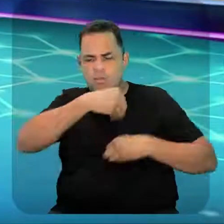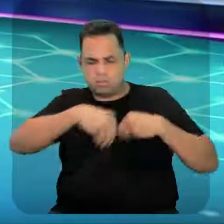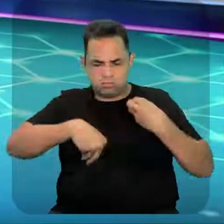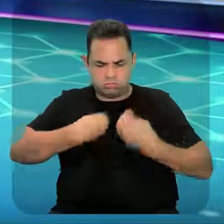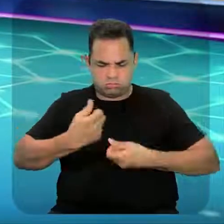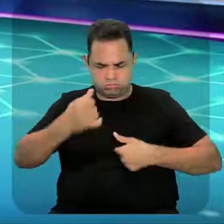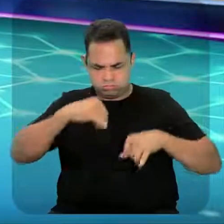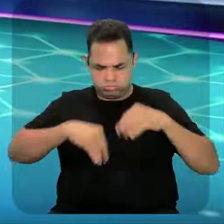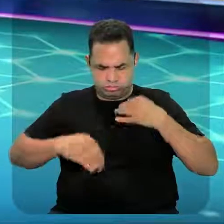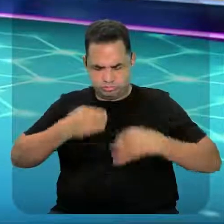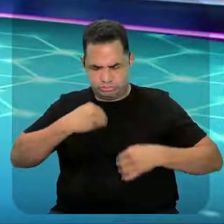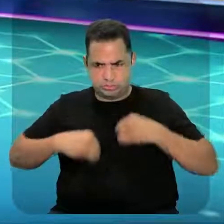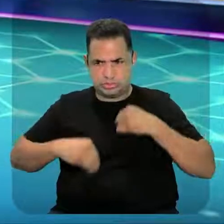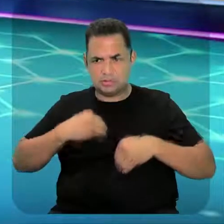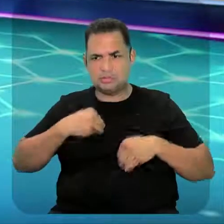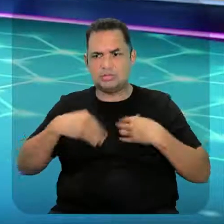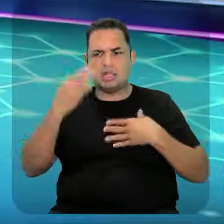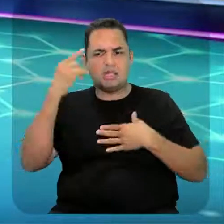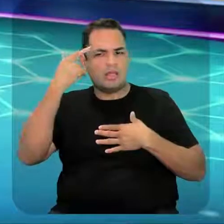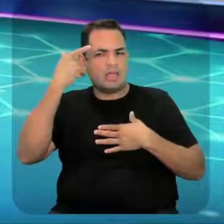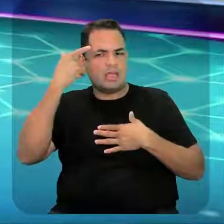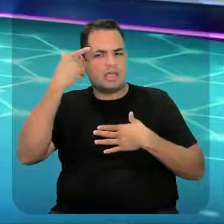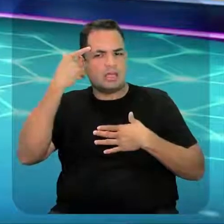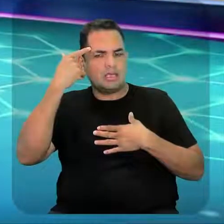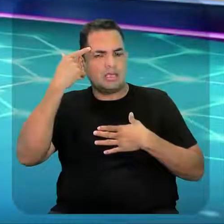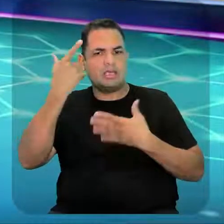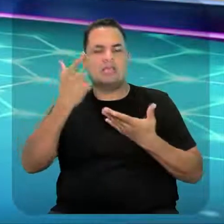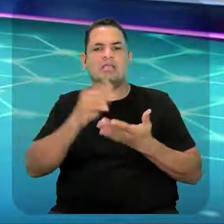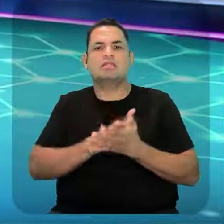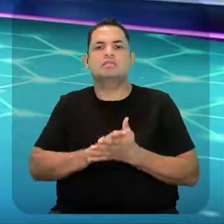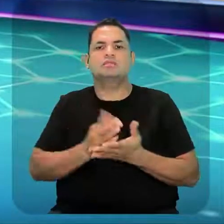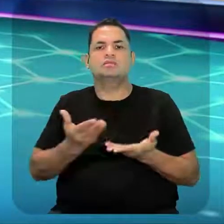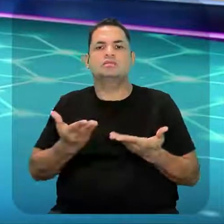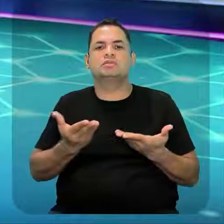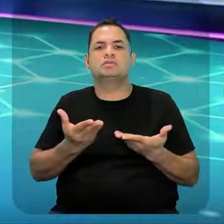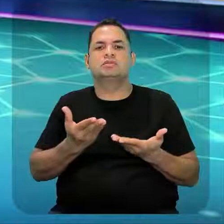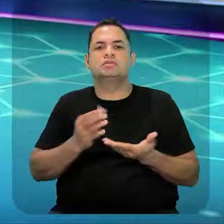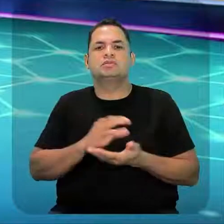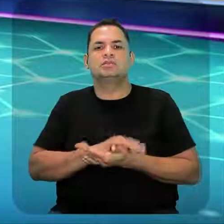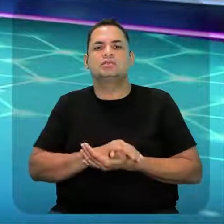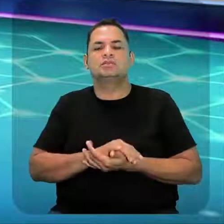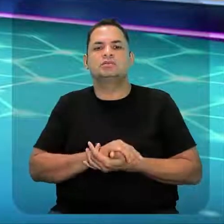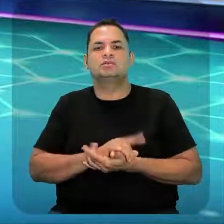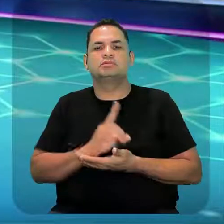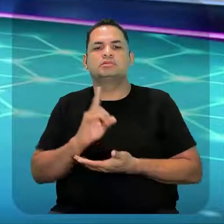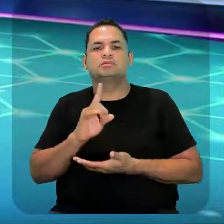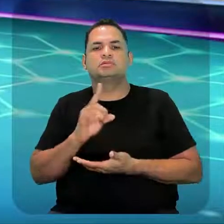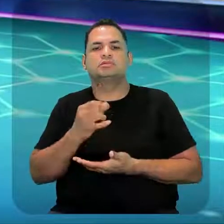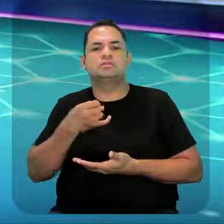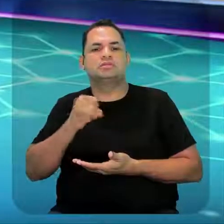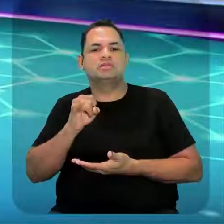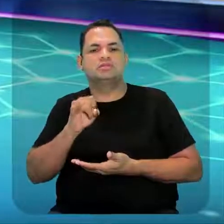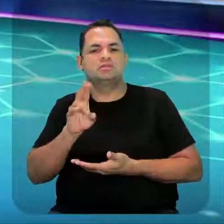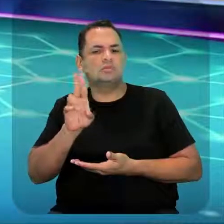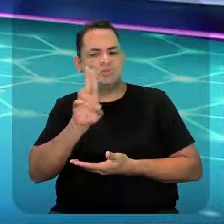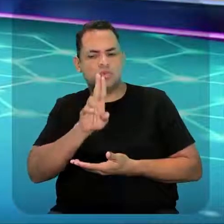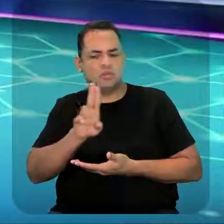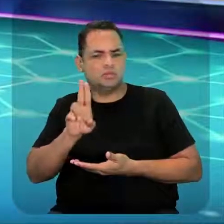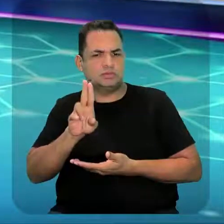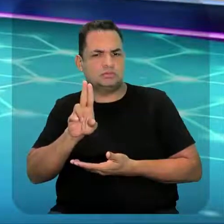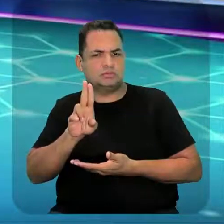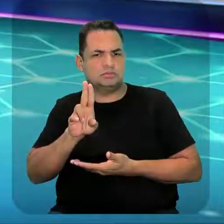interage lá na nossa cabeça. Então, eu digo a vocês, se você nunca experimentou,